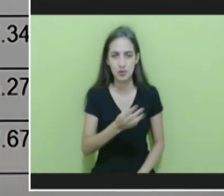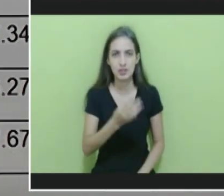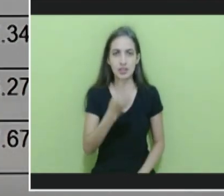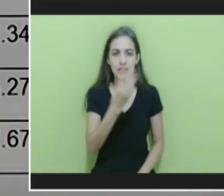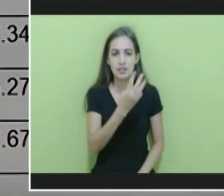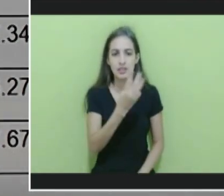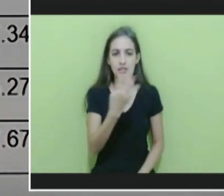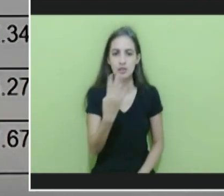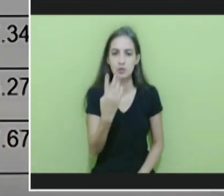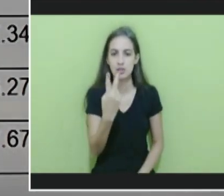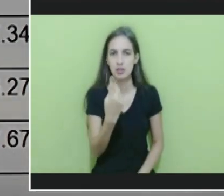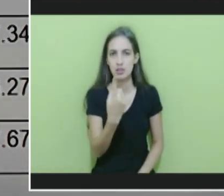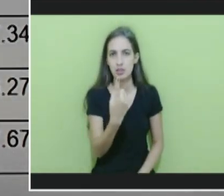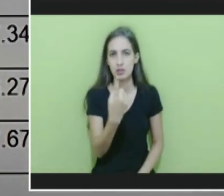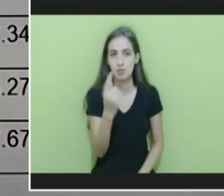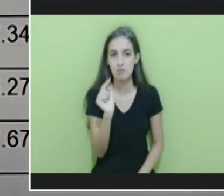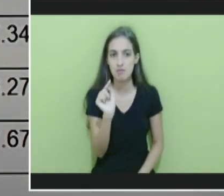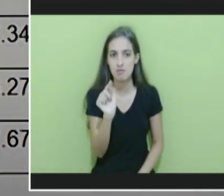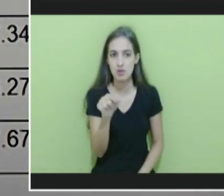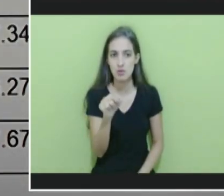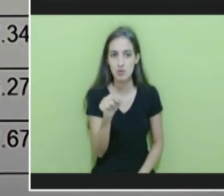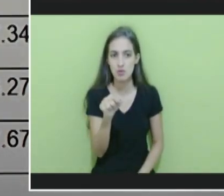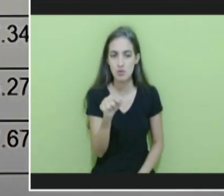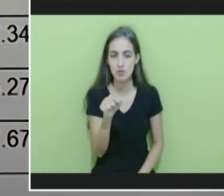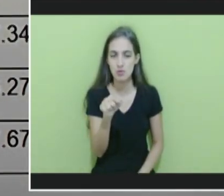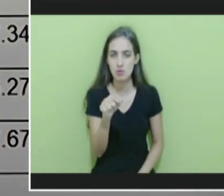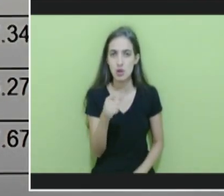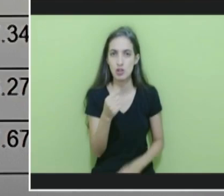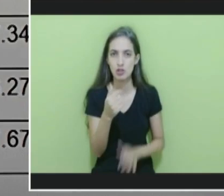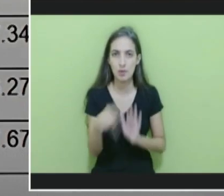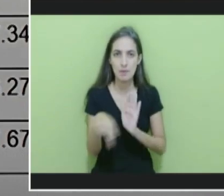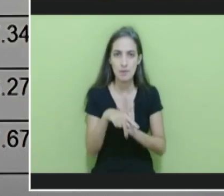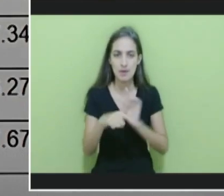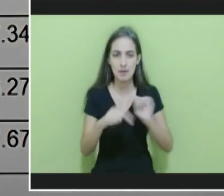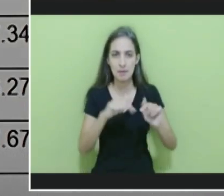reais. Receita de serviços,